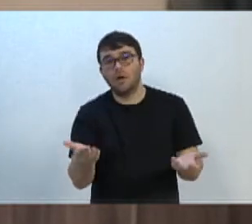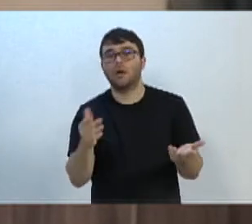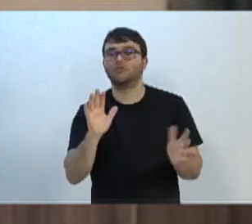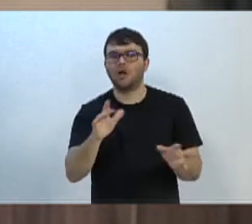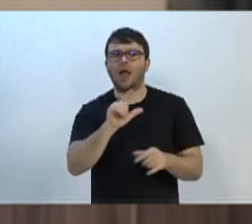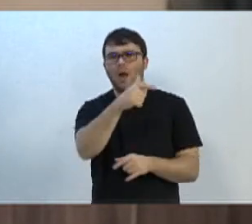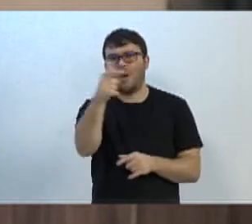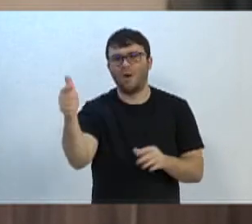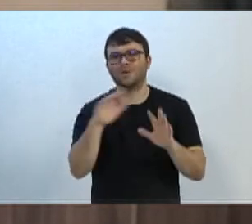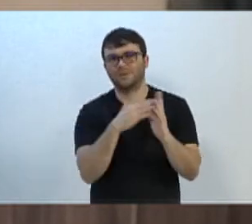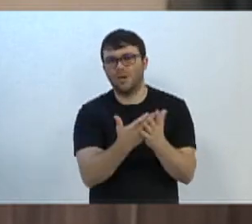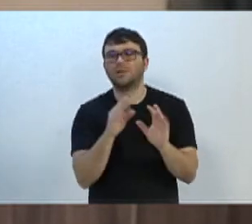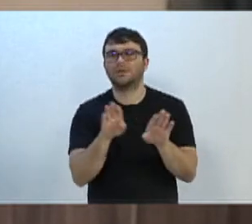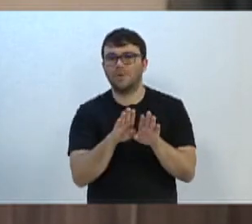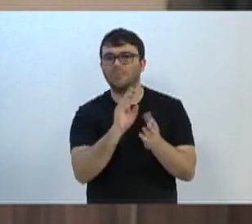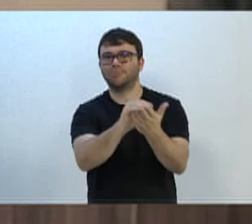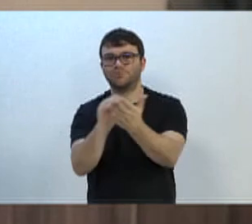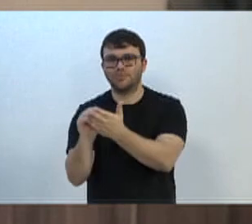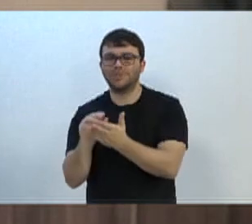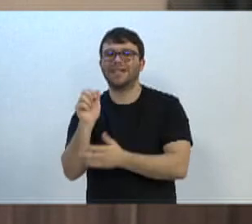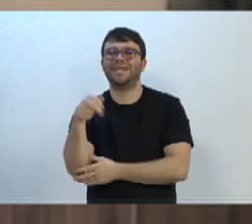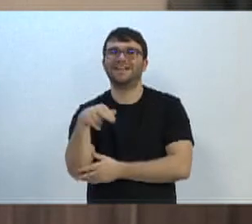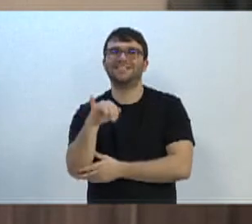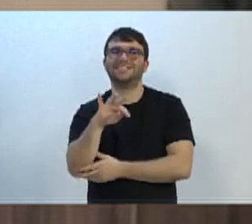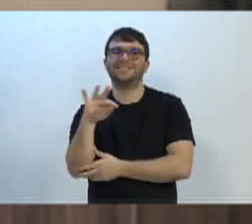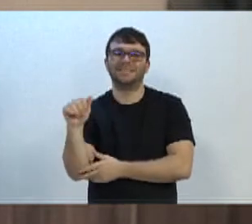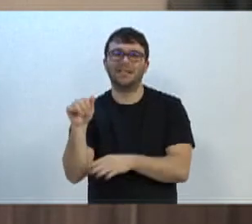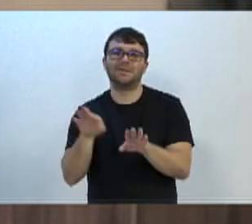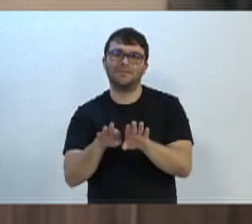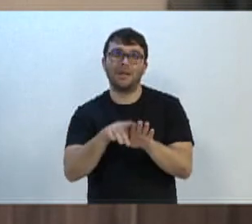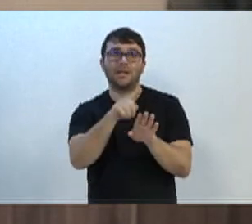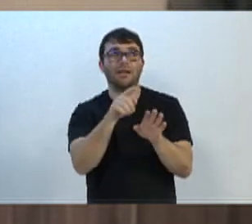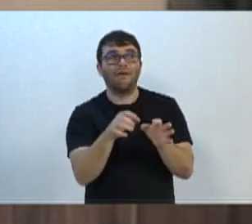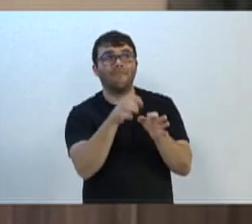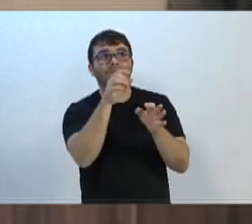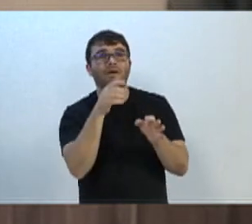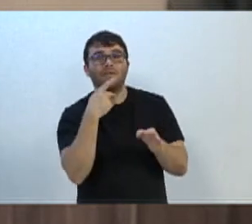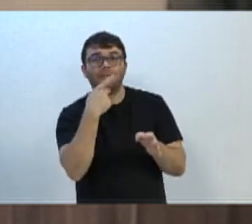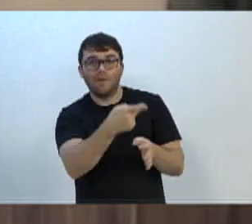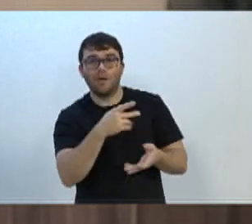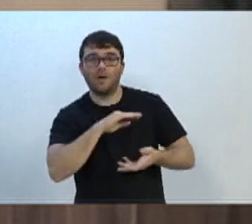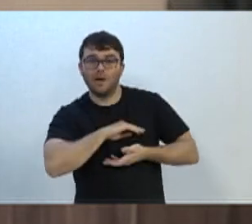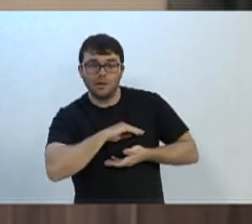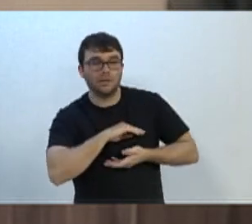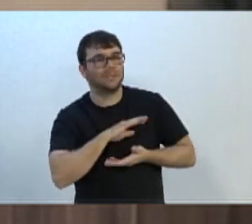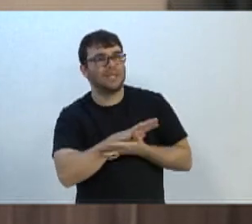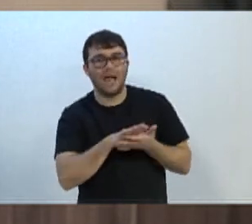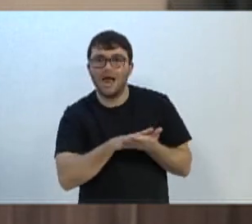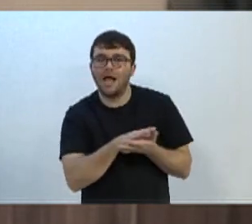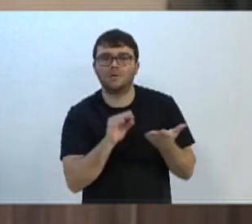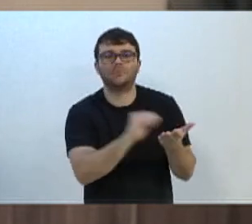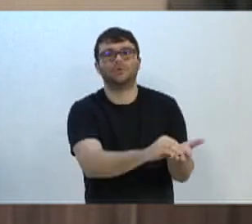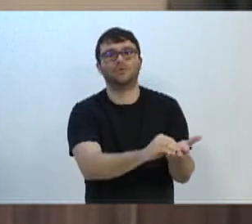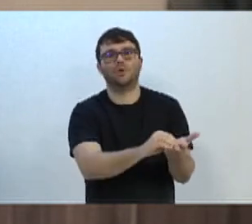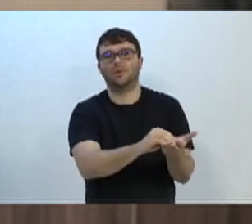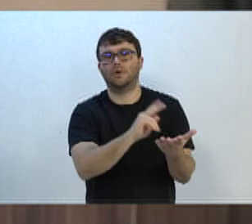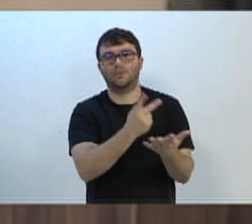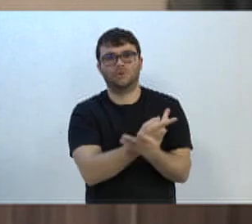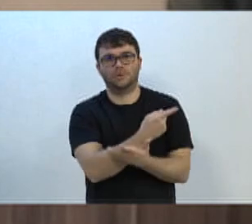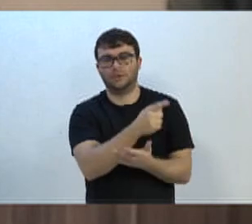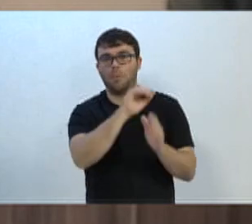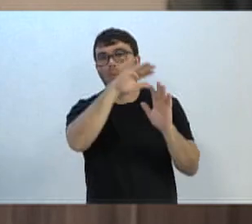unidades escolares inclusive no Anita Garibaldi quando havia uma afirmação que a defesa civil nesse momento algum colocou no papel daquela